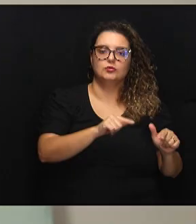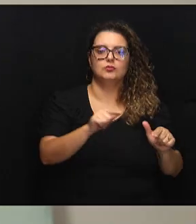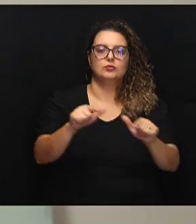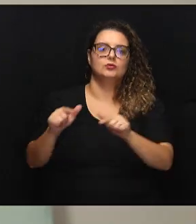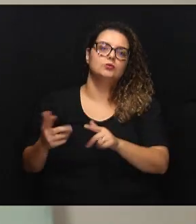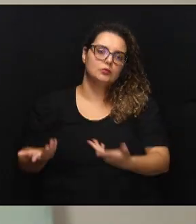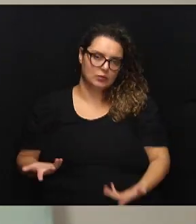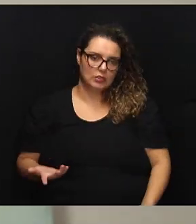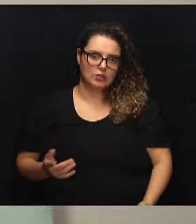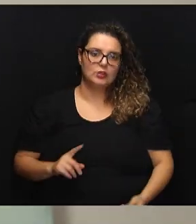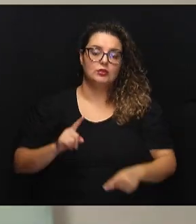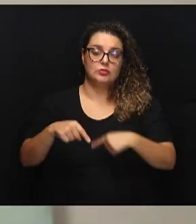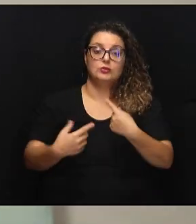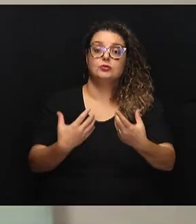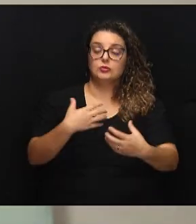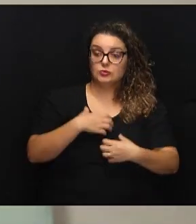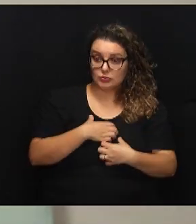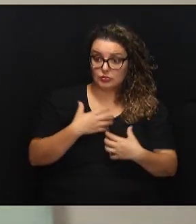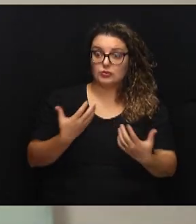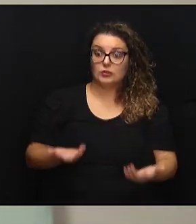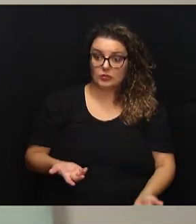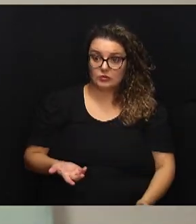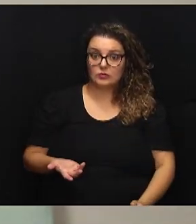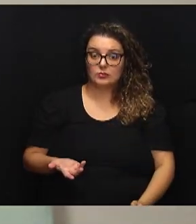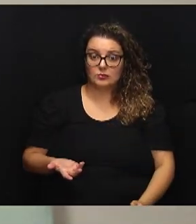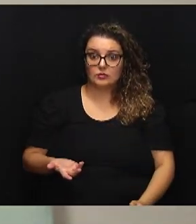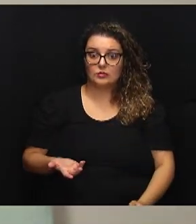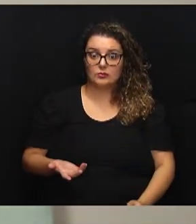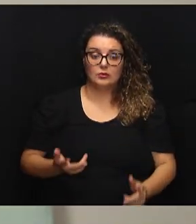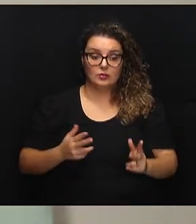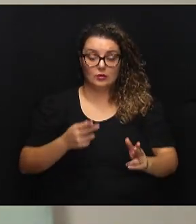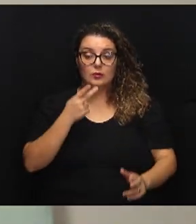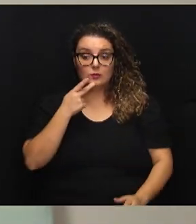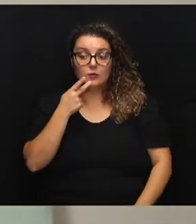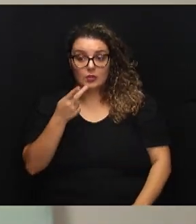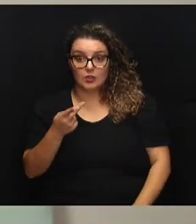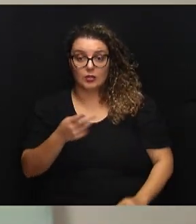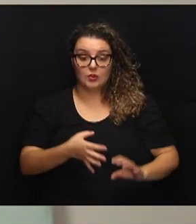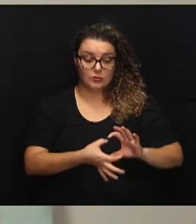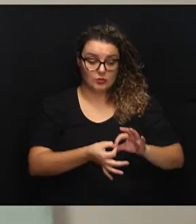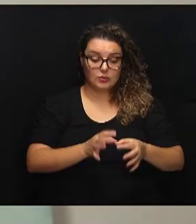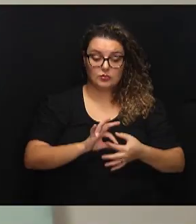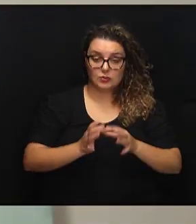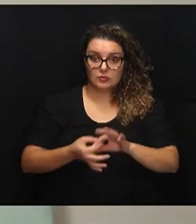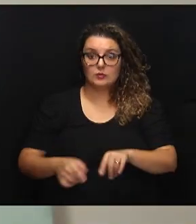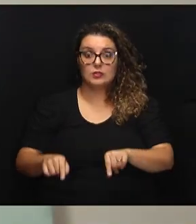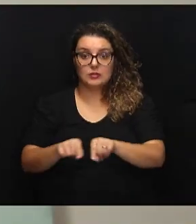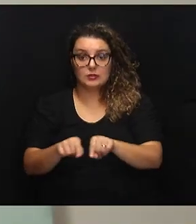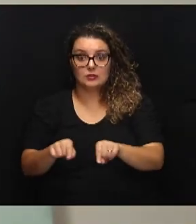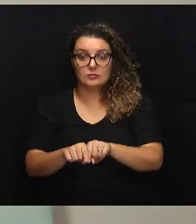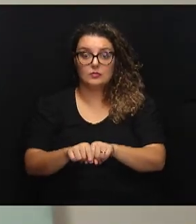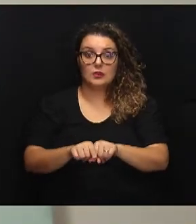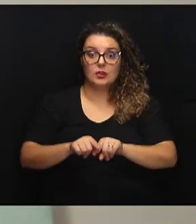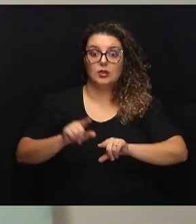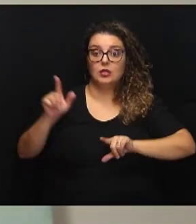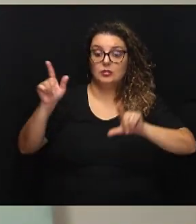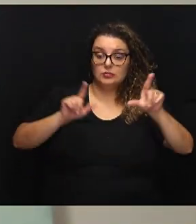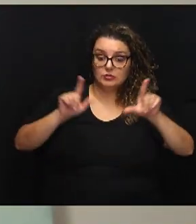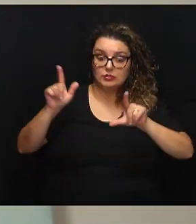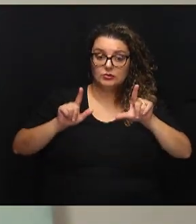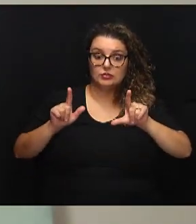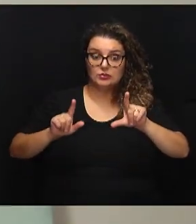né? De outras formas, né? E como eu comentei, as Olimpíadas também, a televisão transmitindo